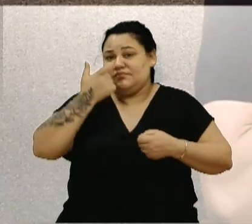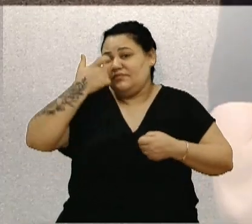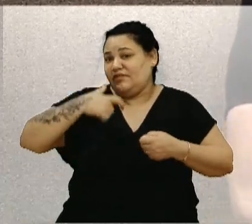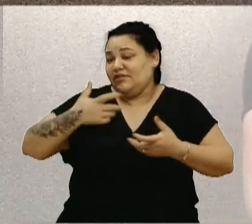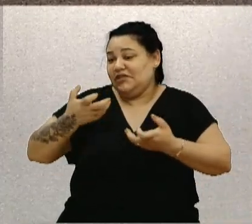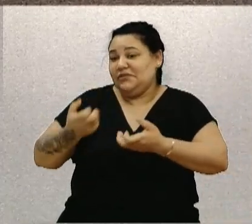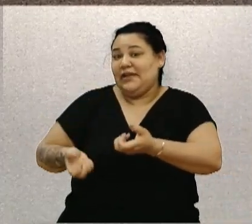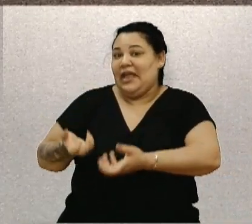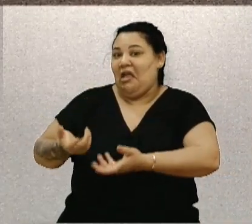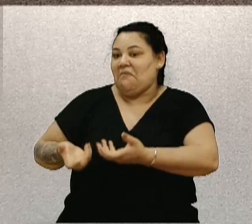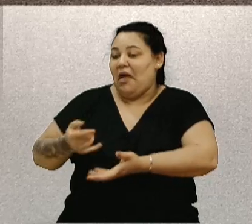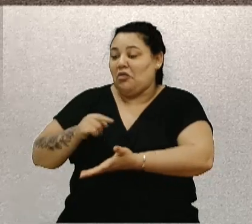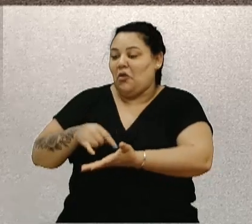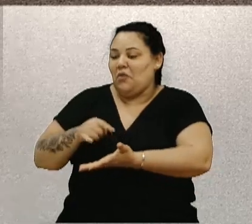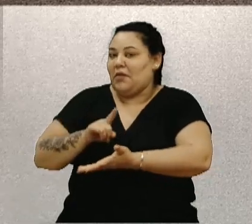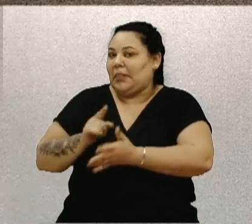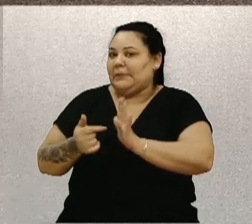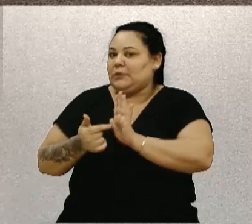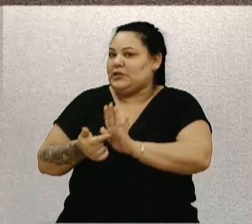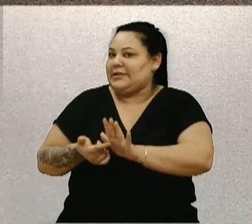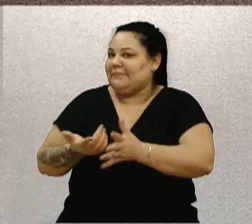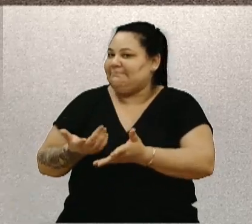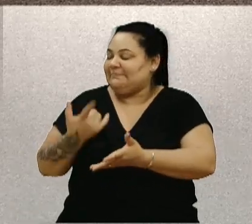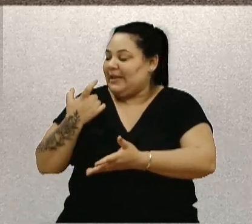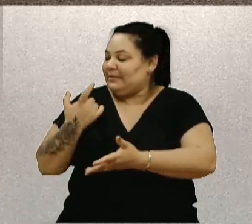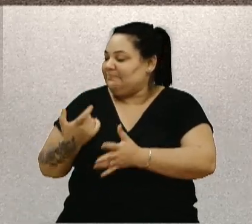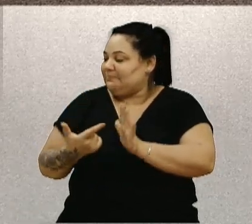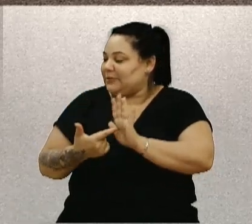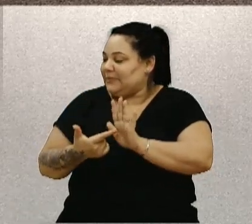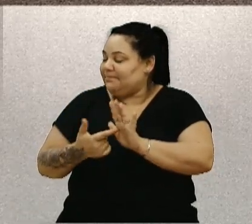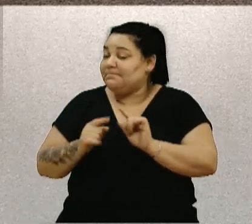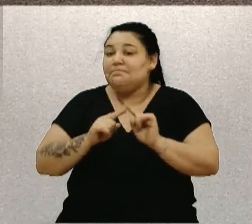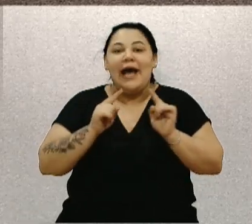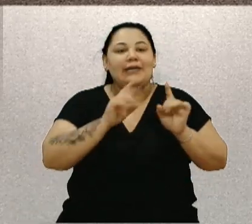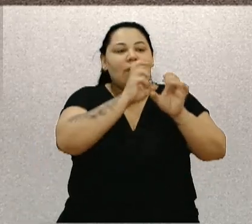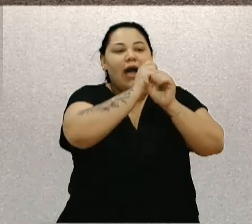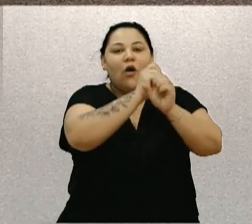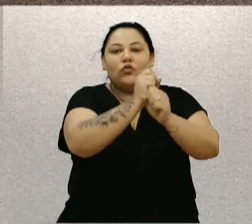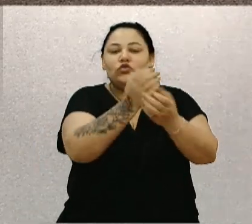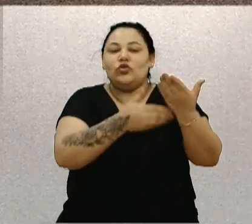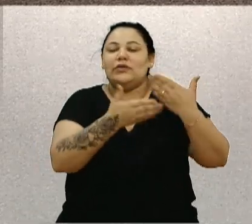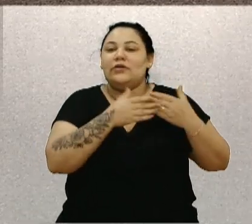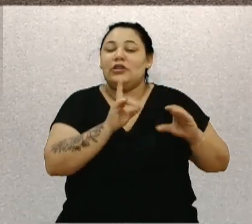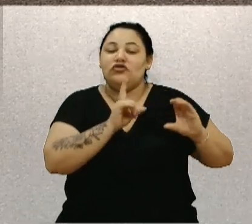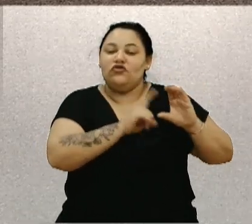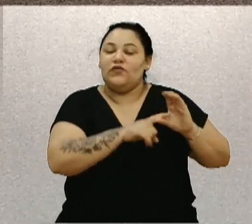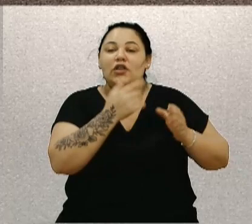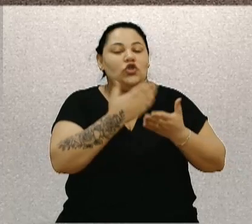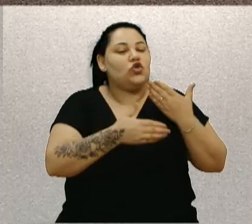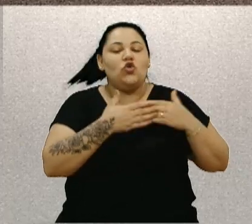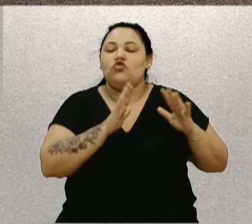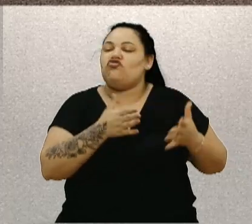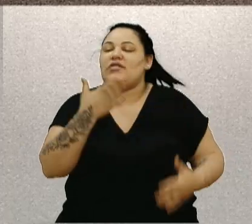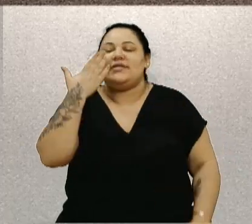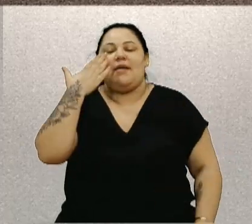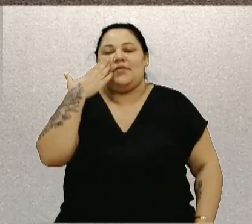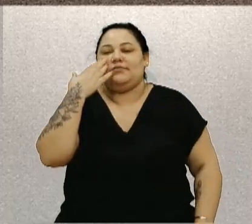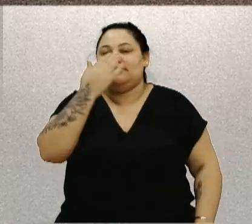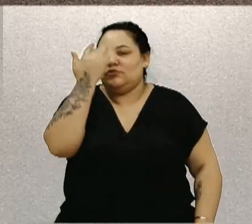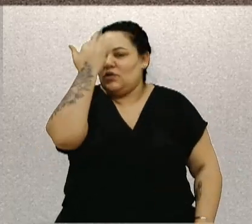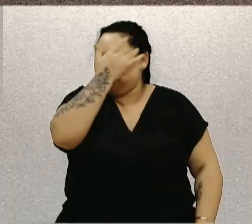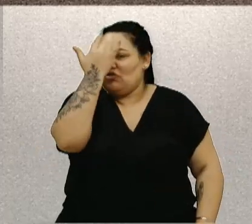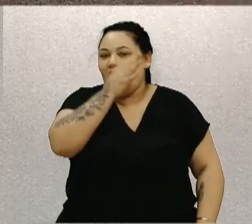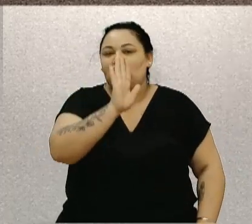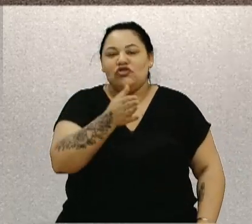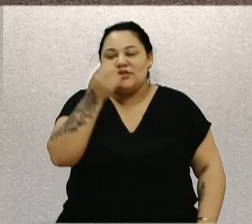era de interesse que aparecessem. Mas o saldo da dívida, todos sabemos, o próprio prefeito disse isso, deu